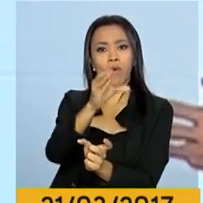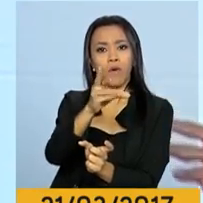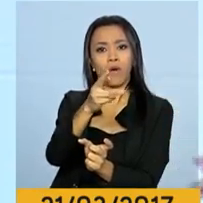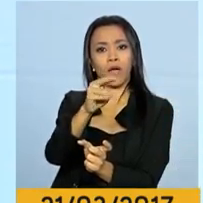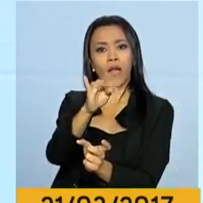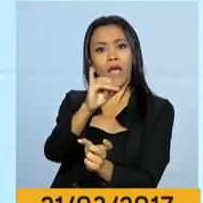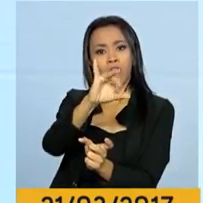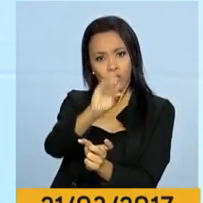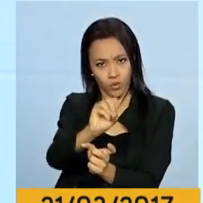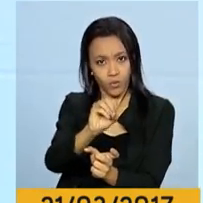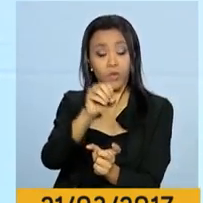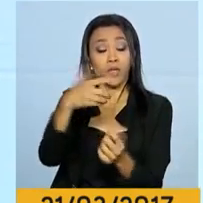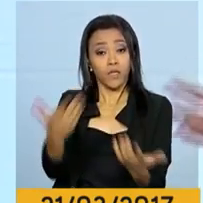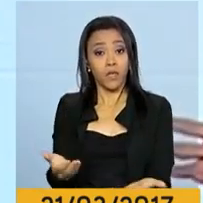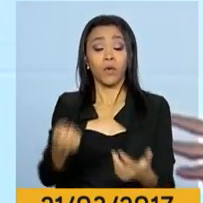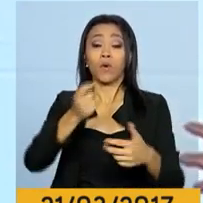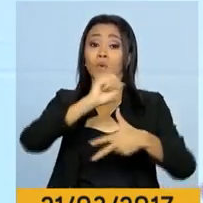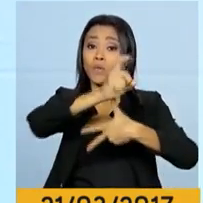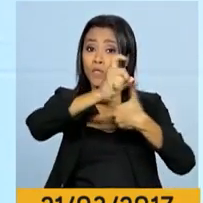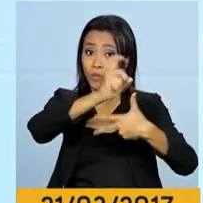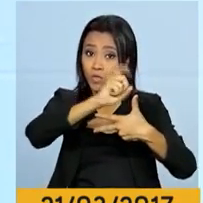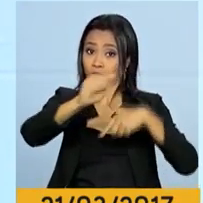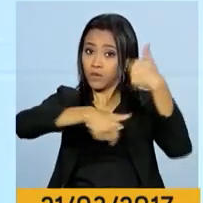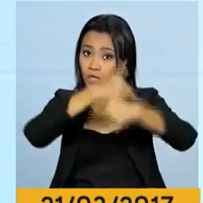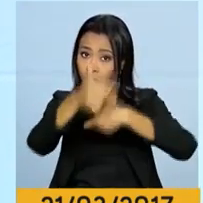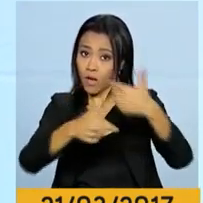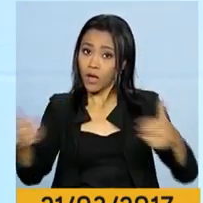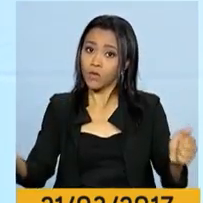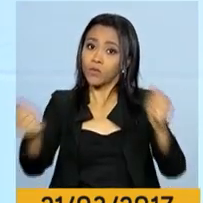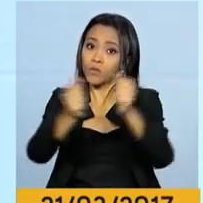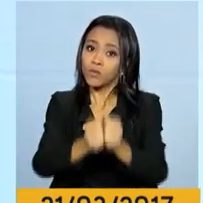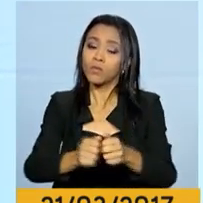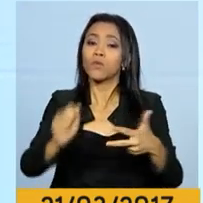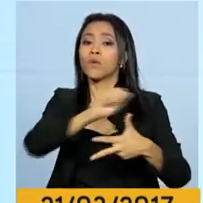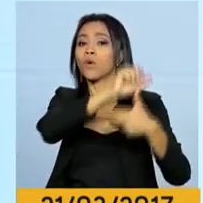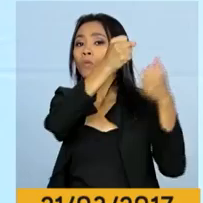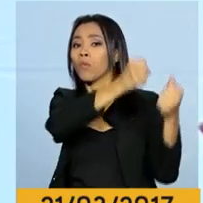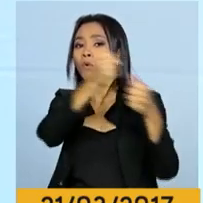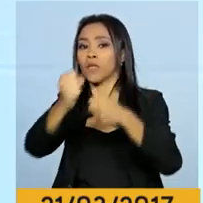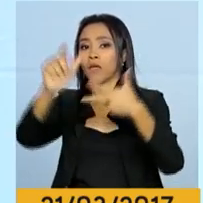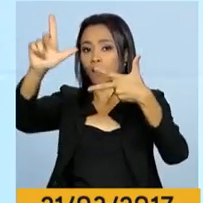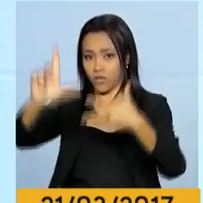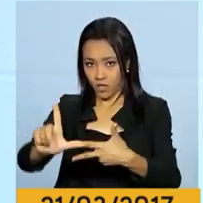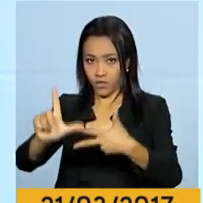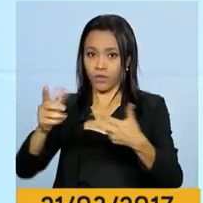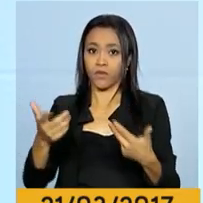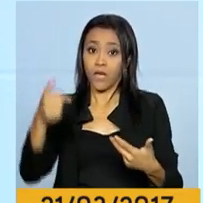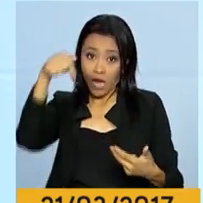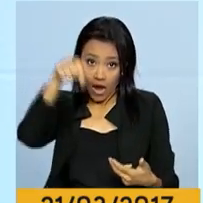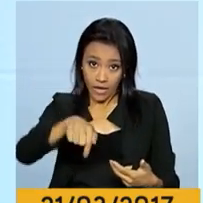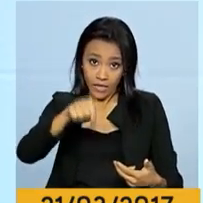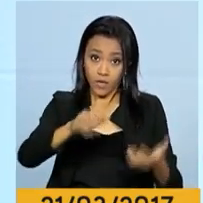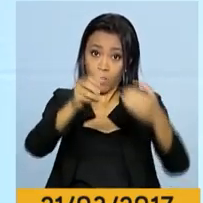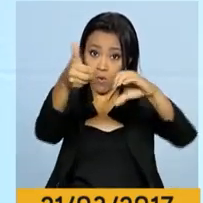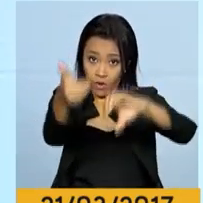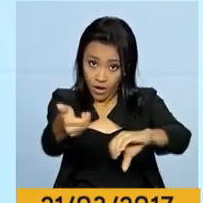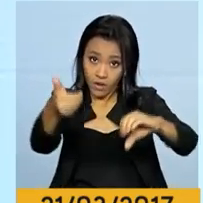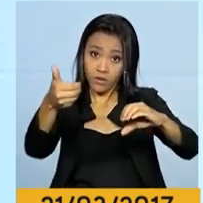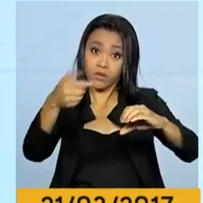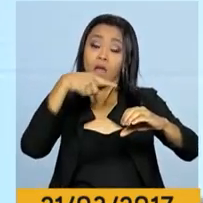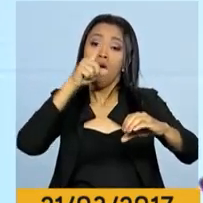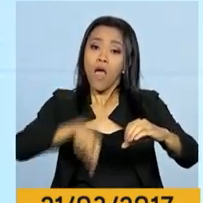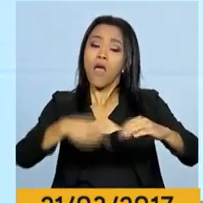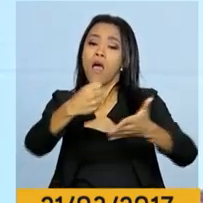com o Congresso Nacional. Dependemos do Congresso Nacional. Ora bem, aqui no Brasil, o Congresso Nacional nos dá um